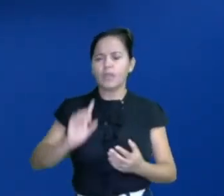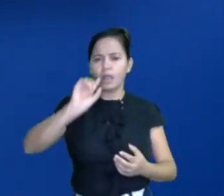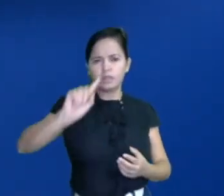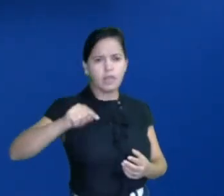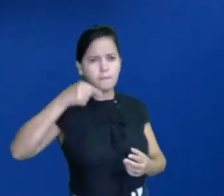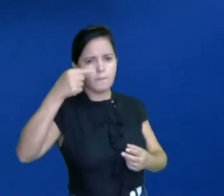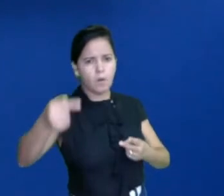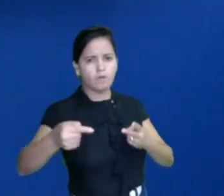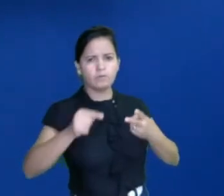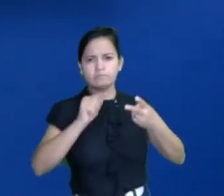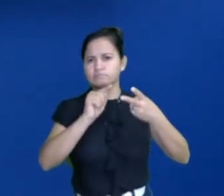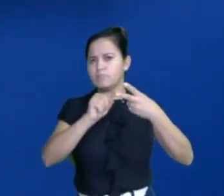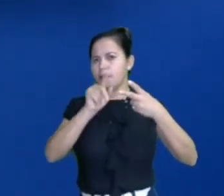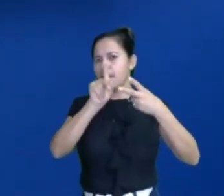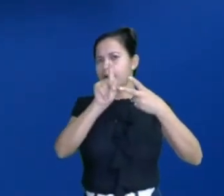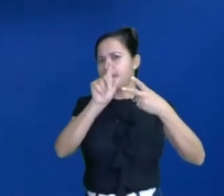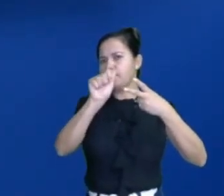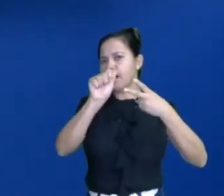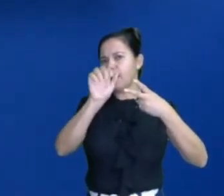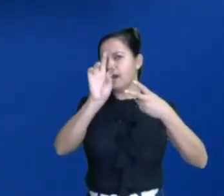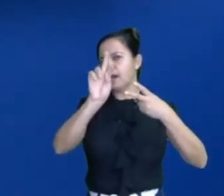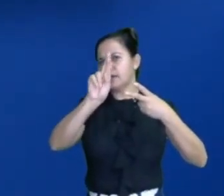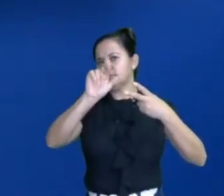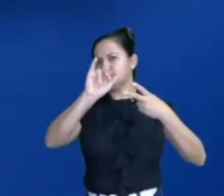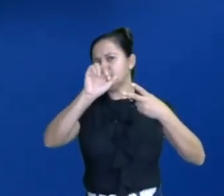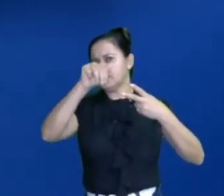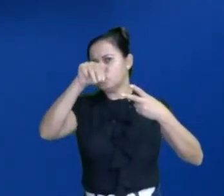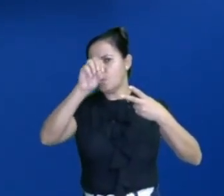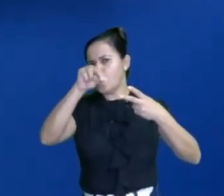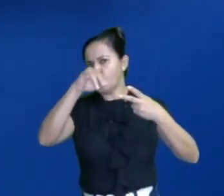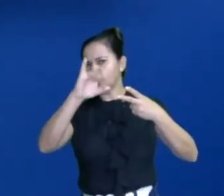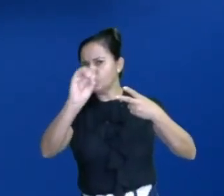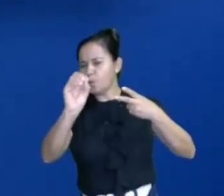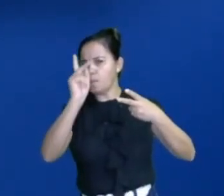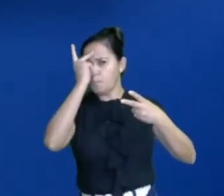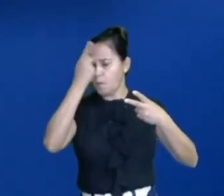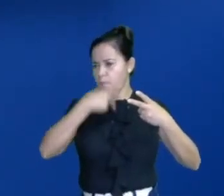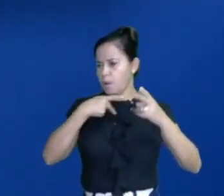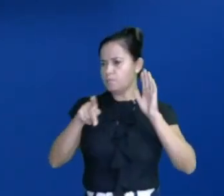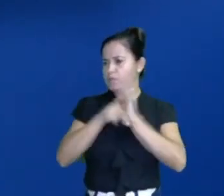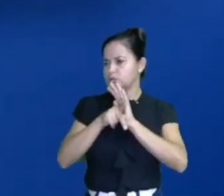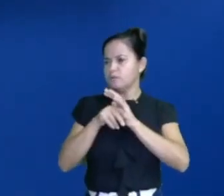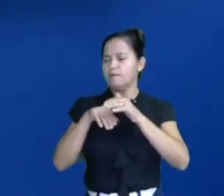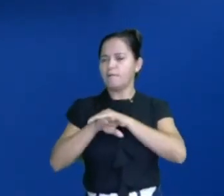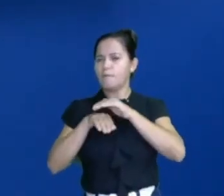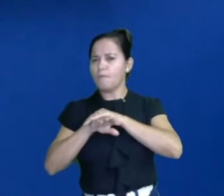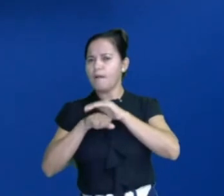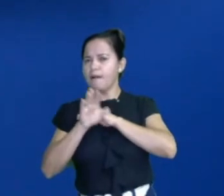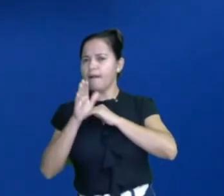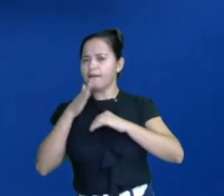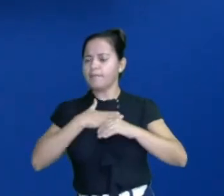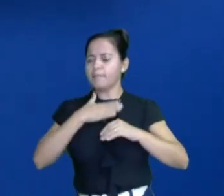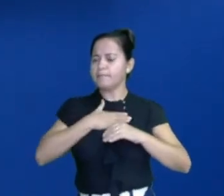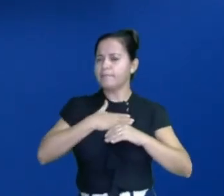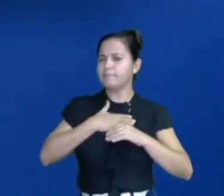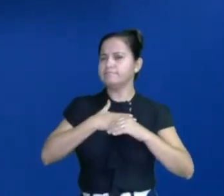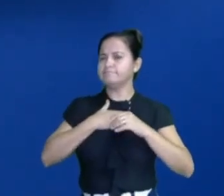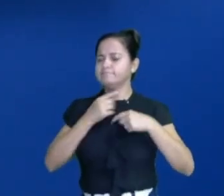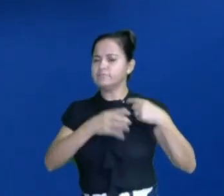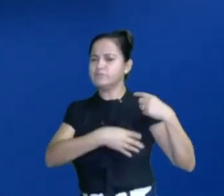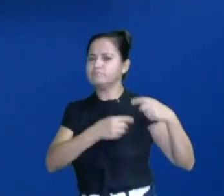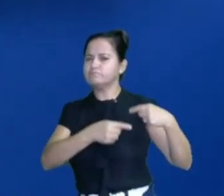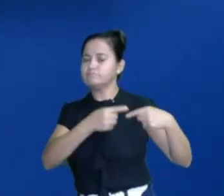patrimônio pessoal. Lembra daquela lembrança, daquele objeto que você guarda de geração em geração? É um patrimônio